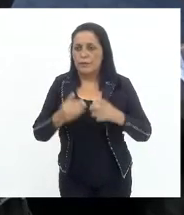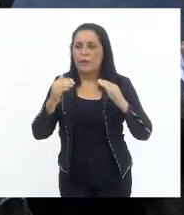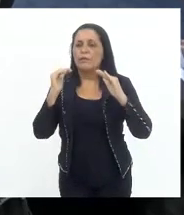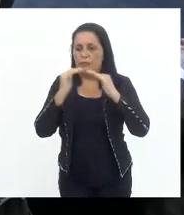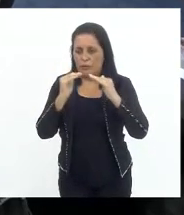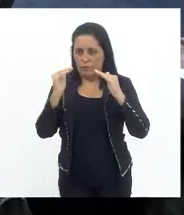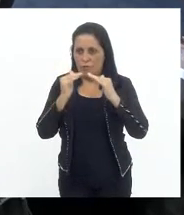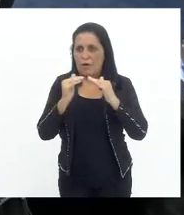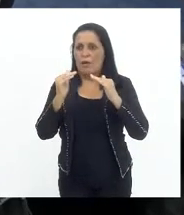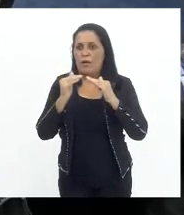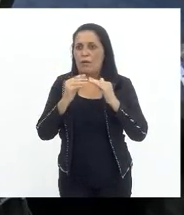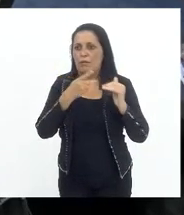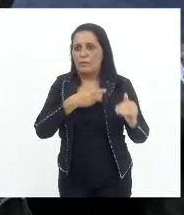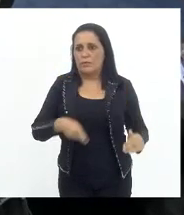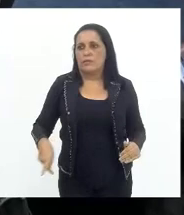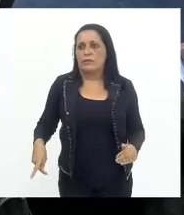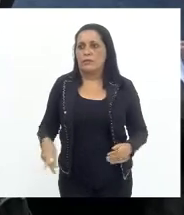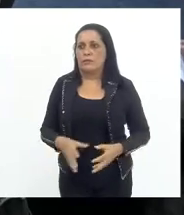Favorável, presidente.